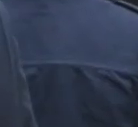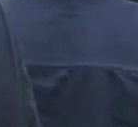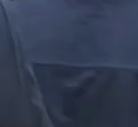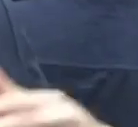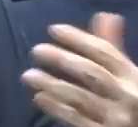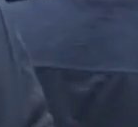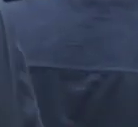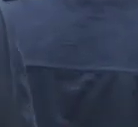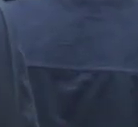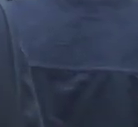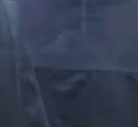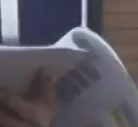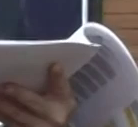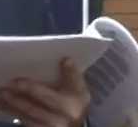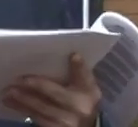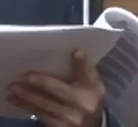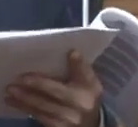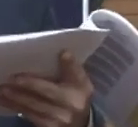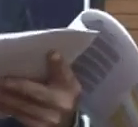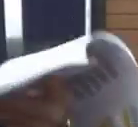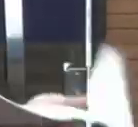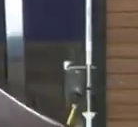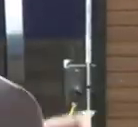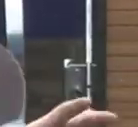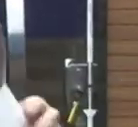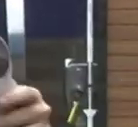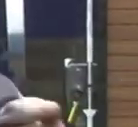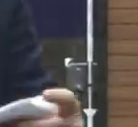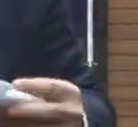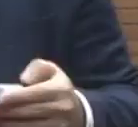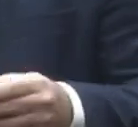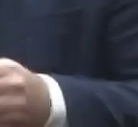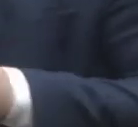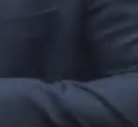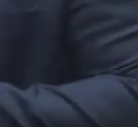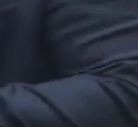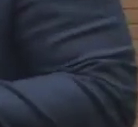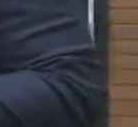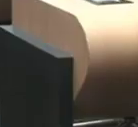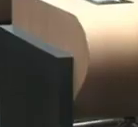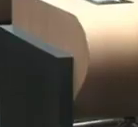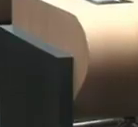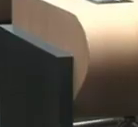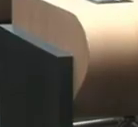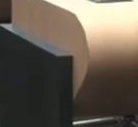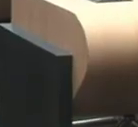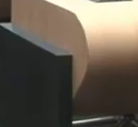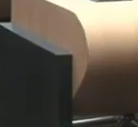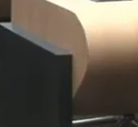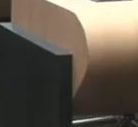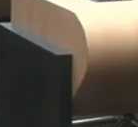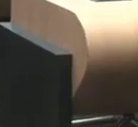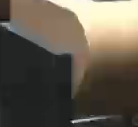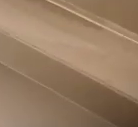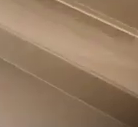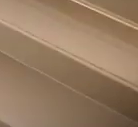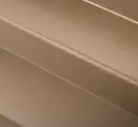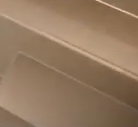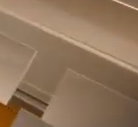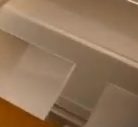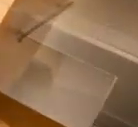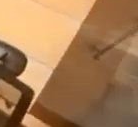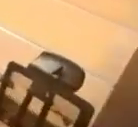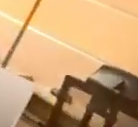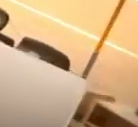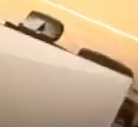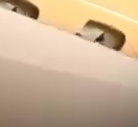Os vereadores Marco Aurélio Filho e Liana Cirne destacaram a importância dos requerimentos que foram aprovados em plenário.